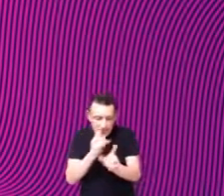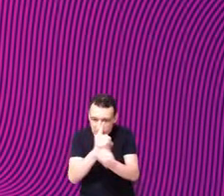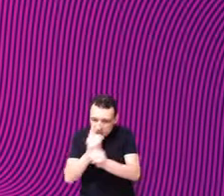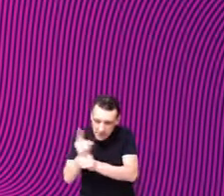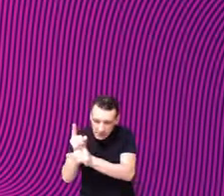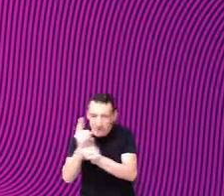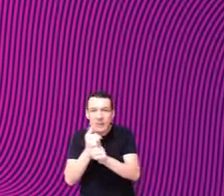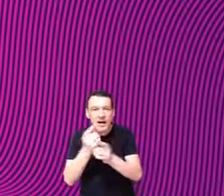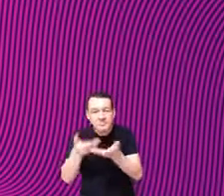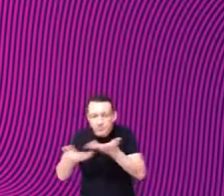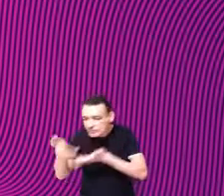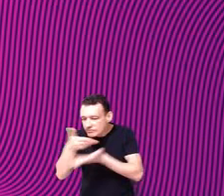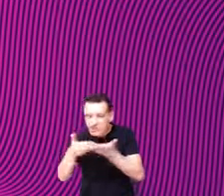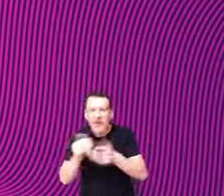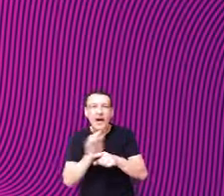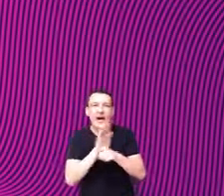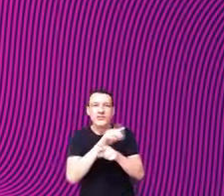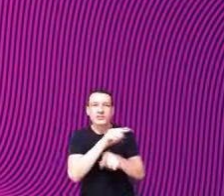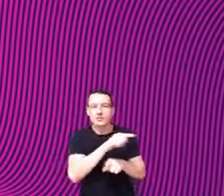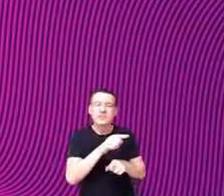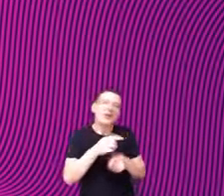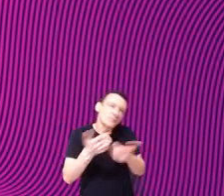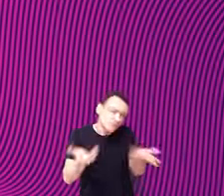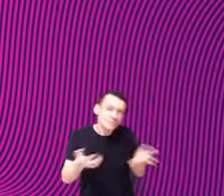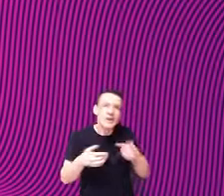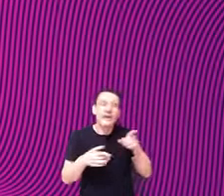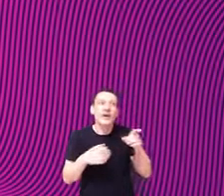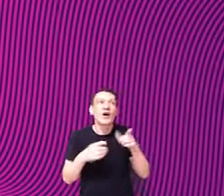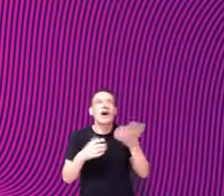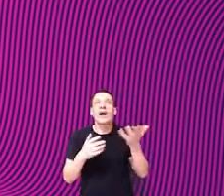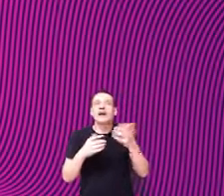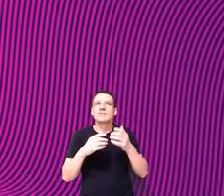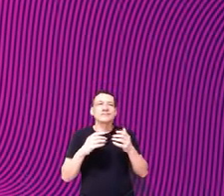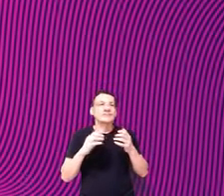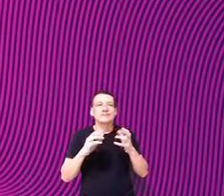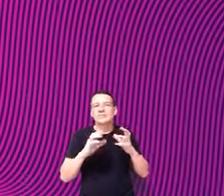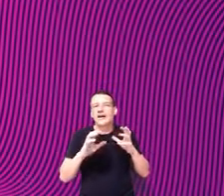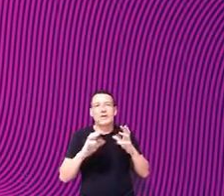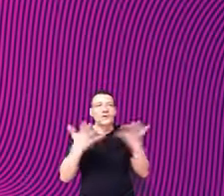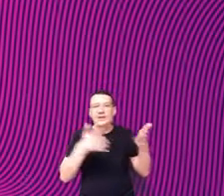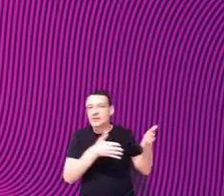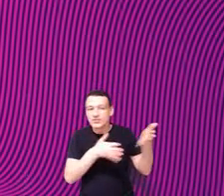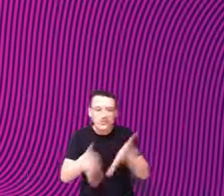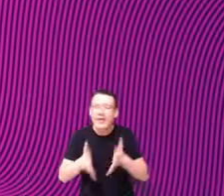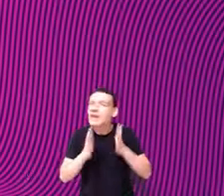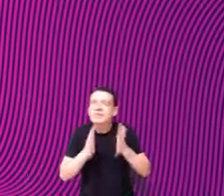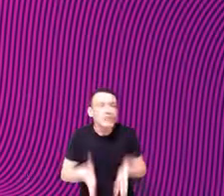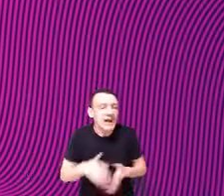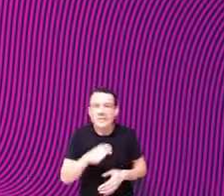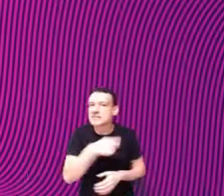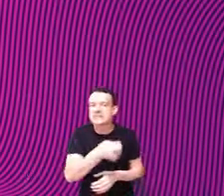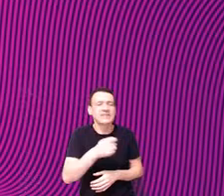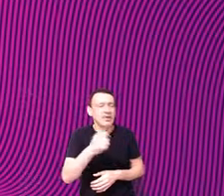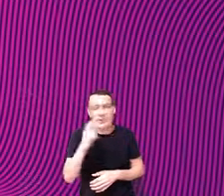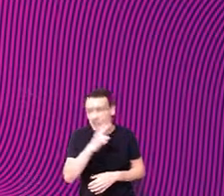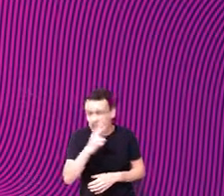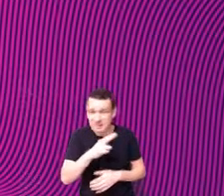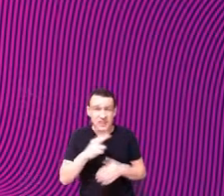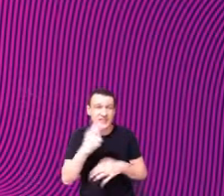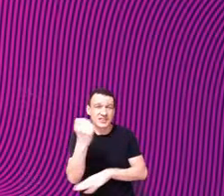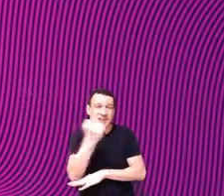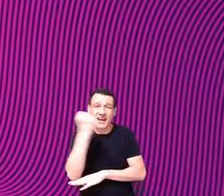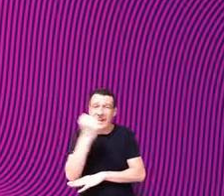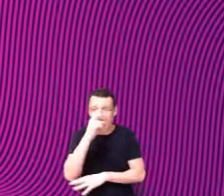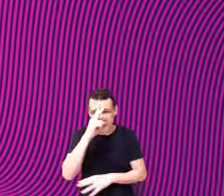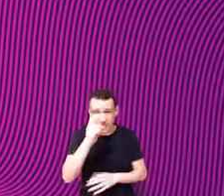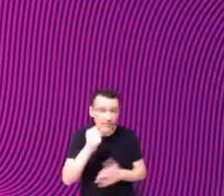chegar numa urgência dialítica que acaba chegando por, assim, falta desse cuidado, falta dessa